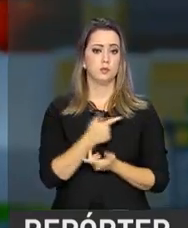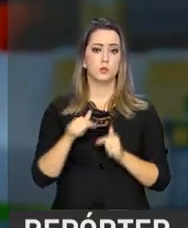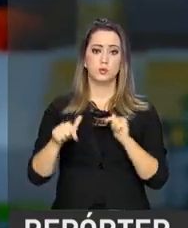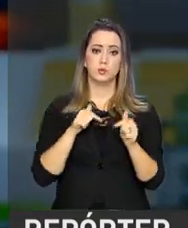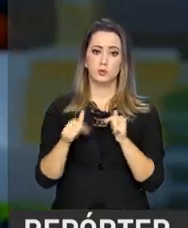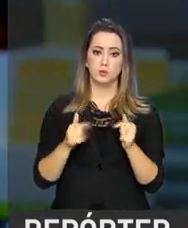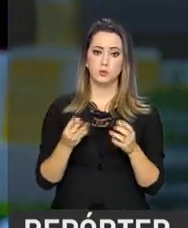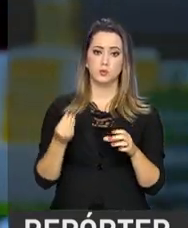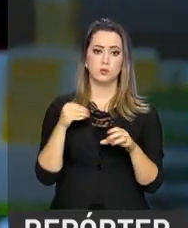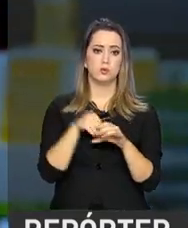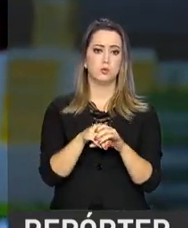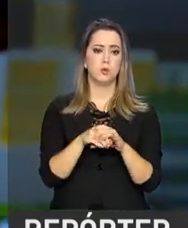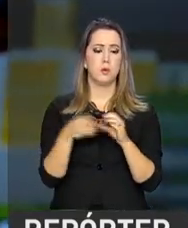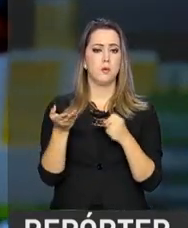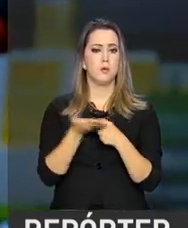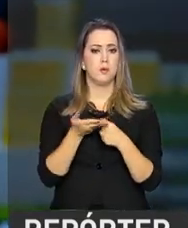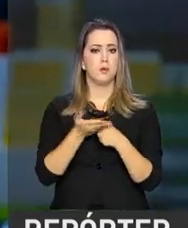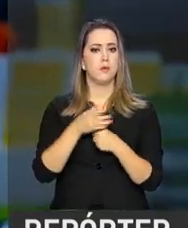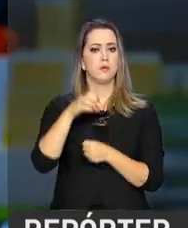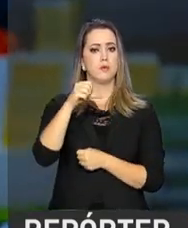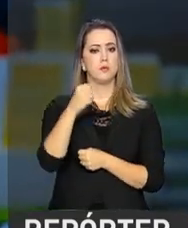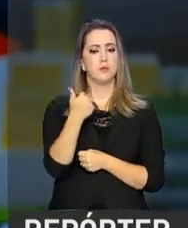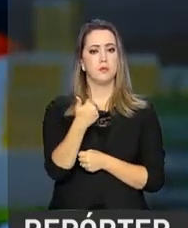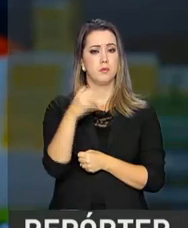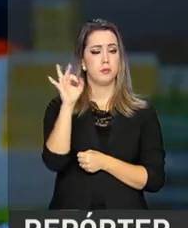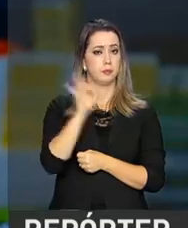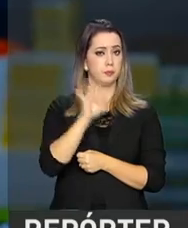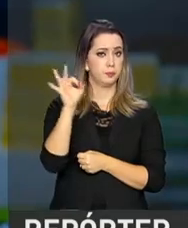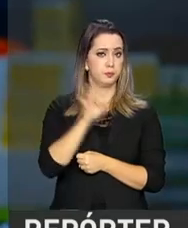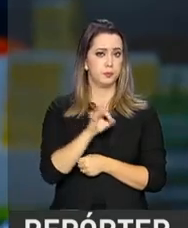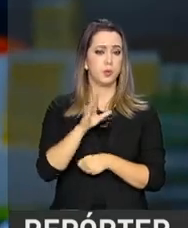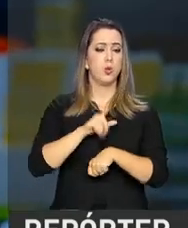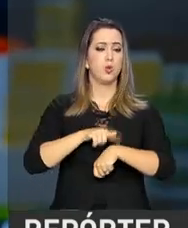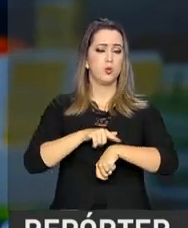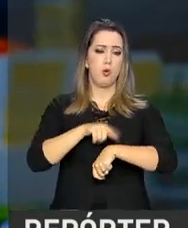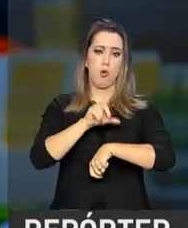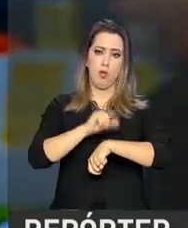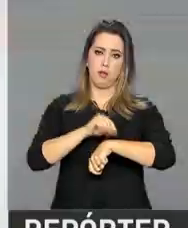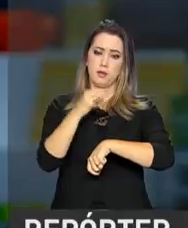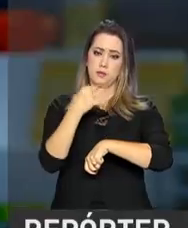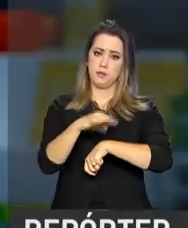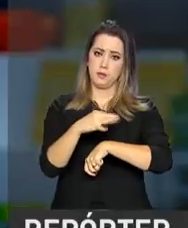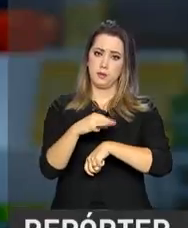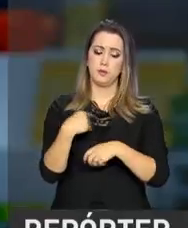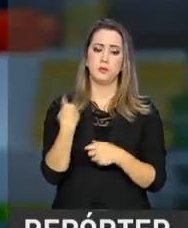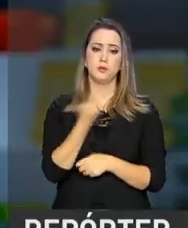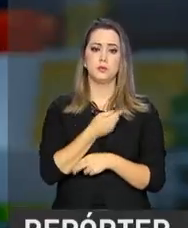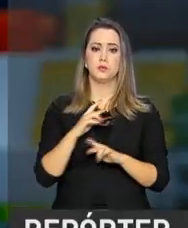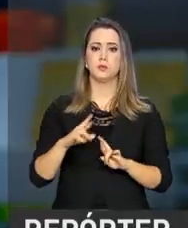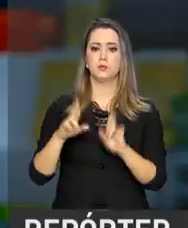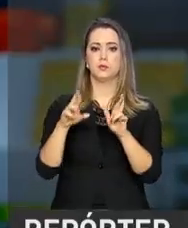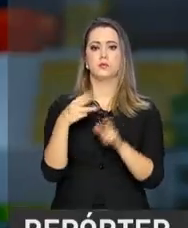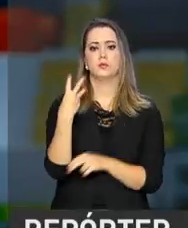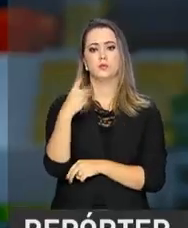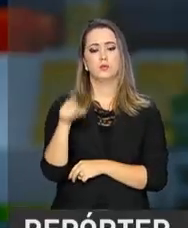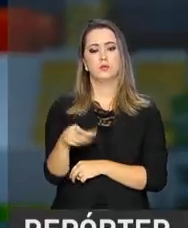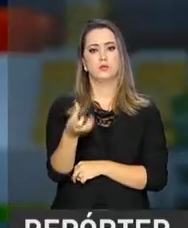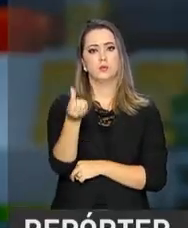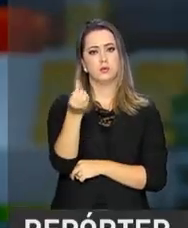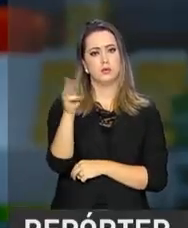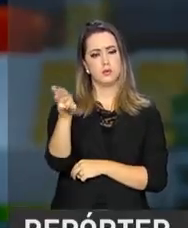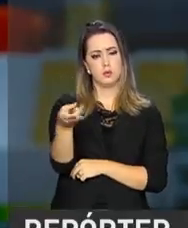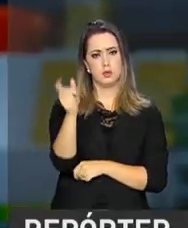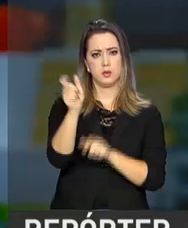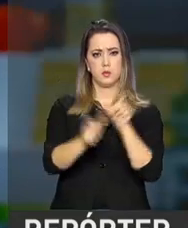operando dentro de uma média de 91% de pontualidade da malha. Nós estamos esperando 3,6 milhões